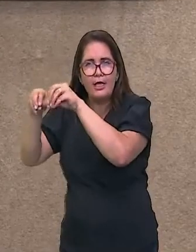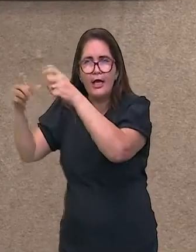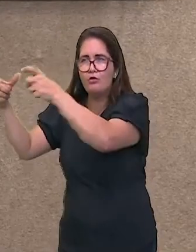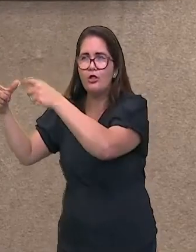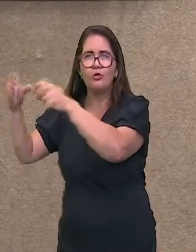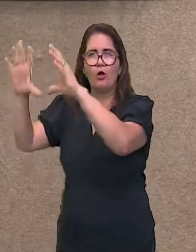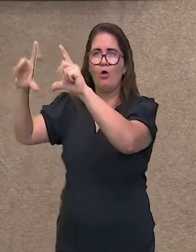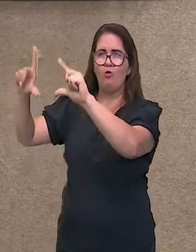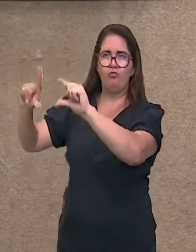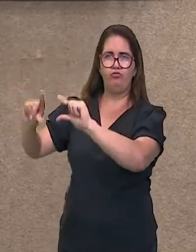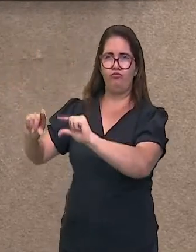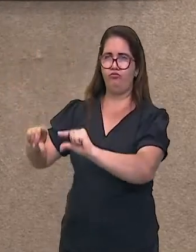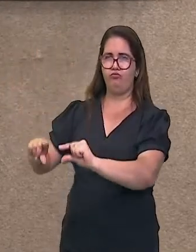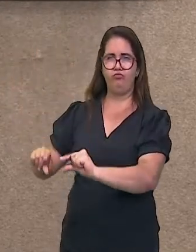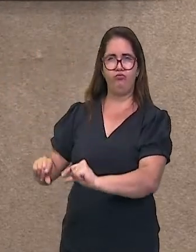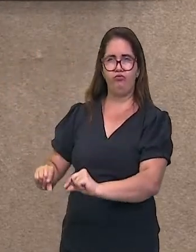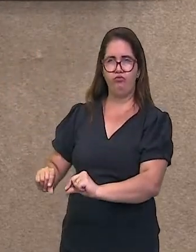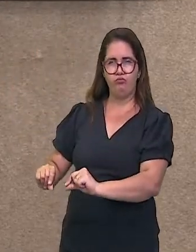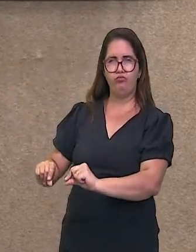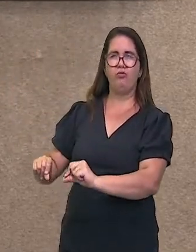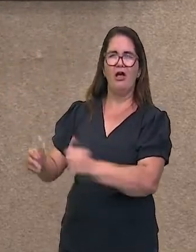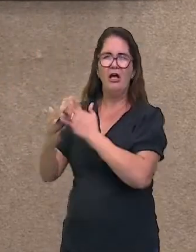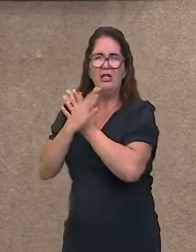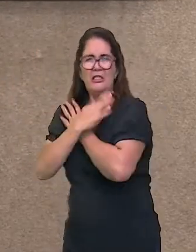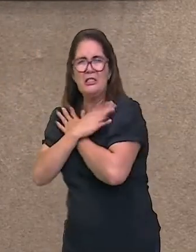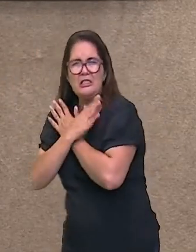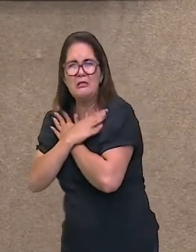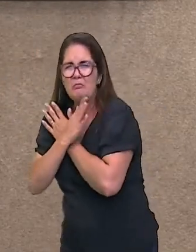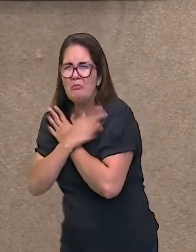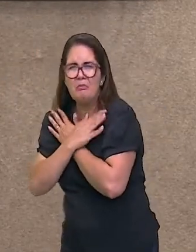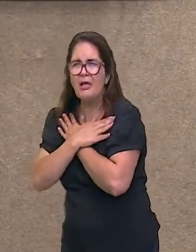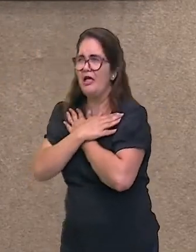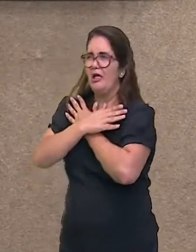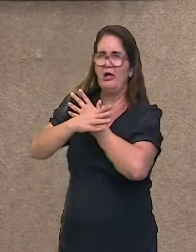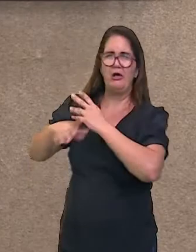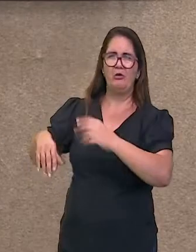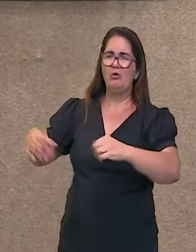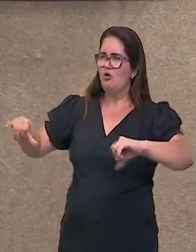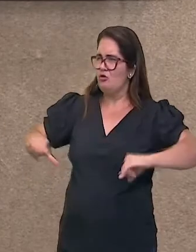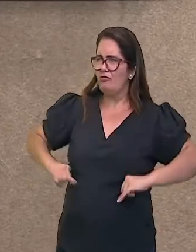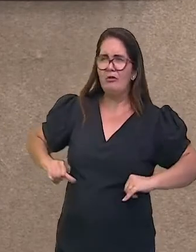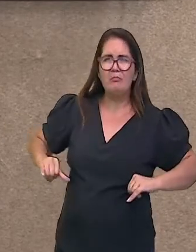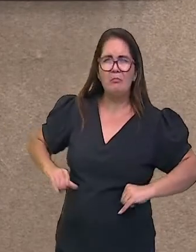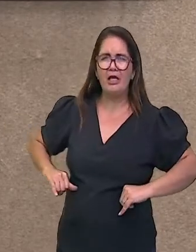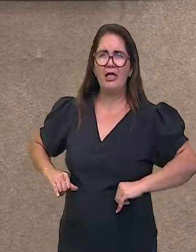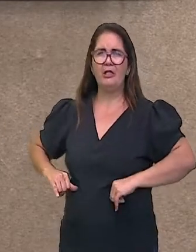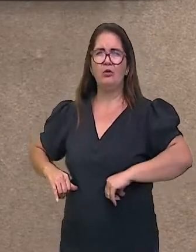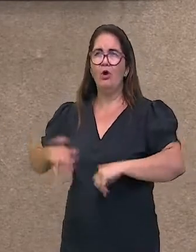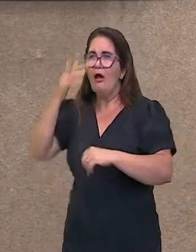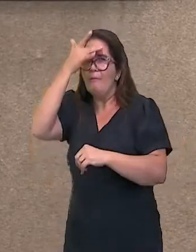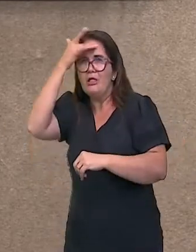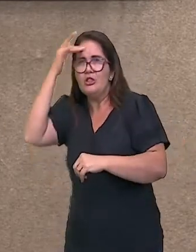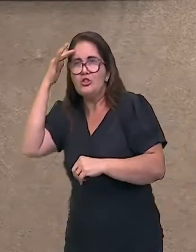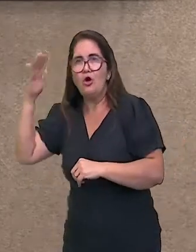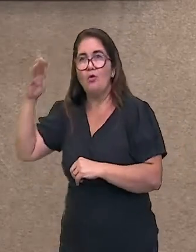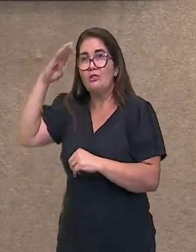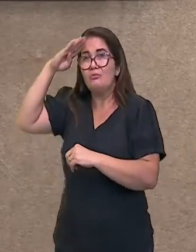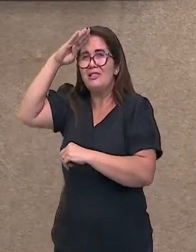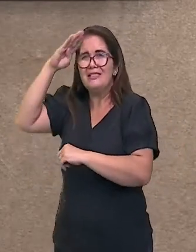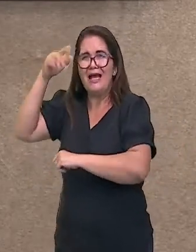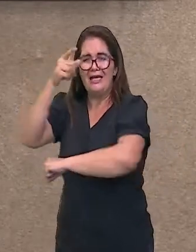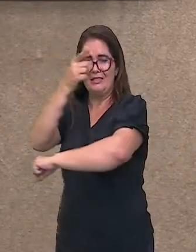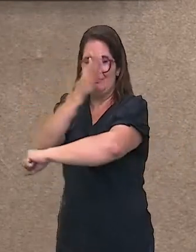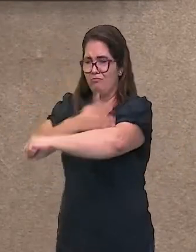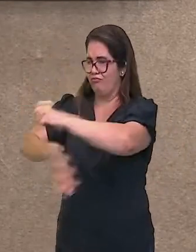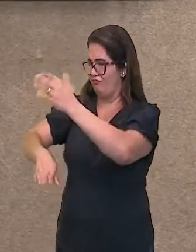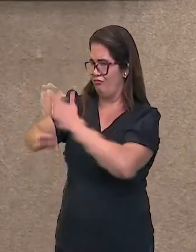pesadíssima, que arrastou o país para uma crise econômica sem precedentes na sua história. Suas forças militares foram restritas a